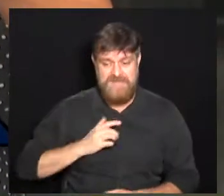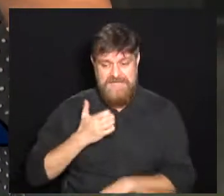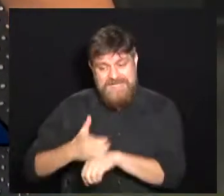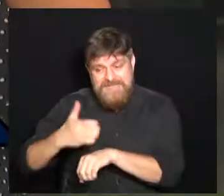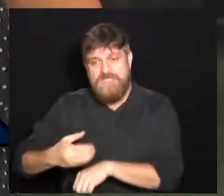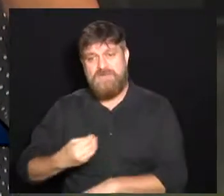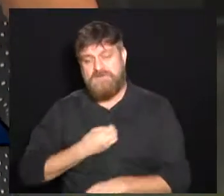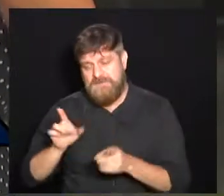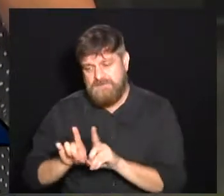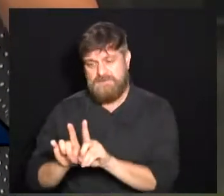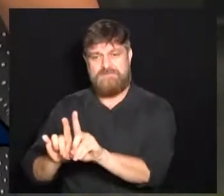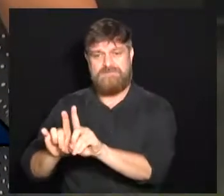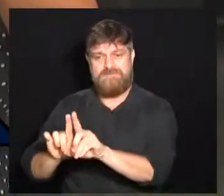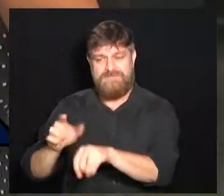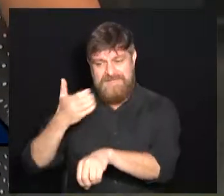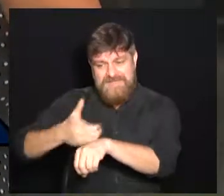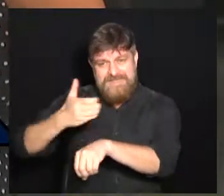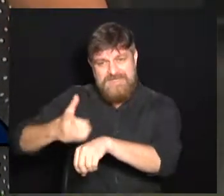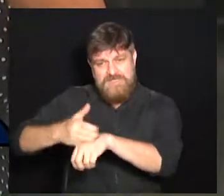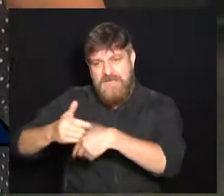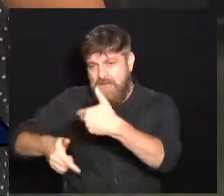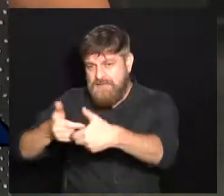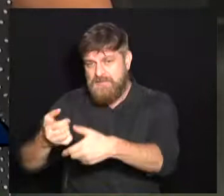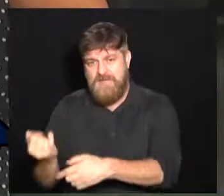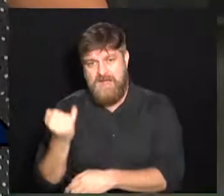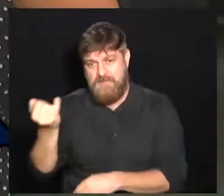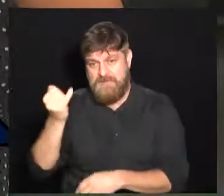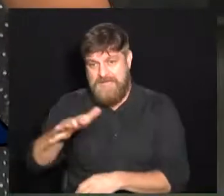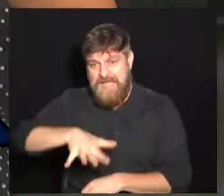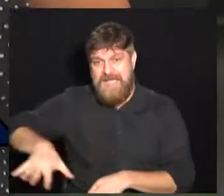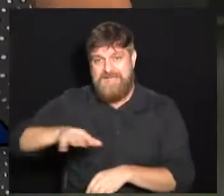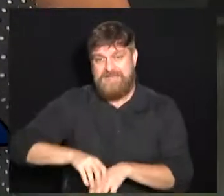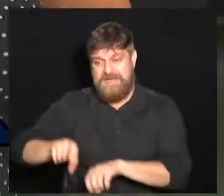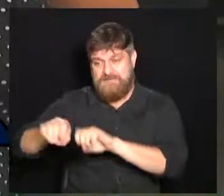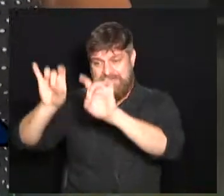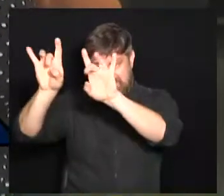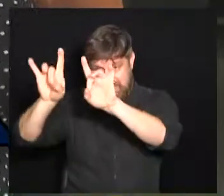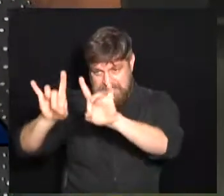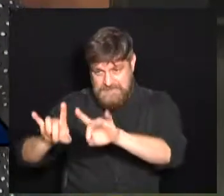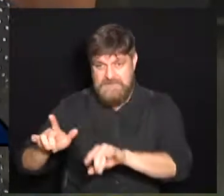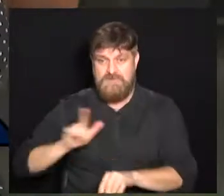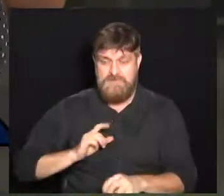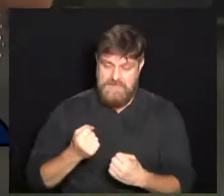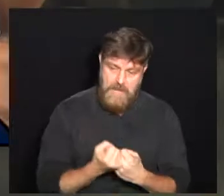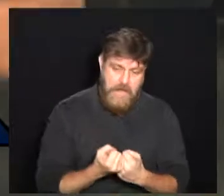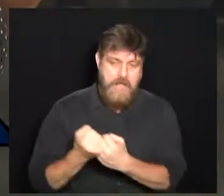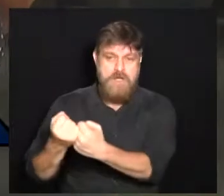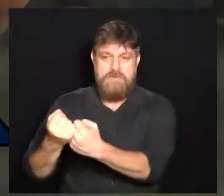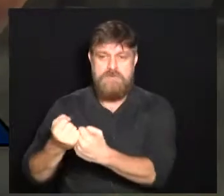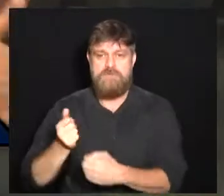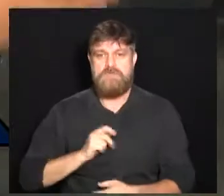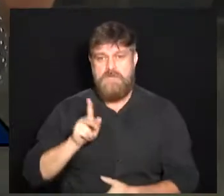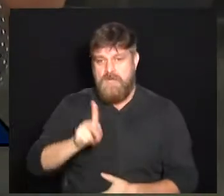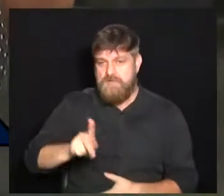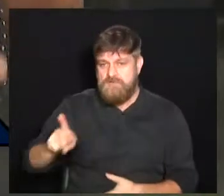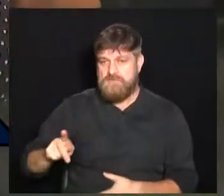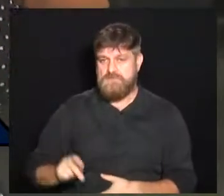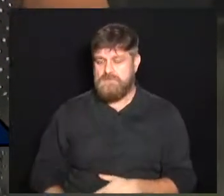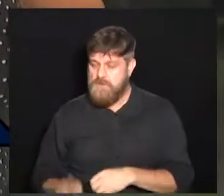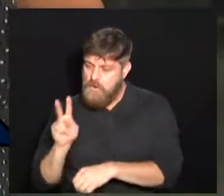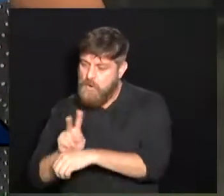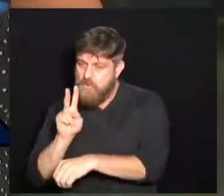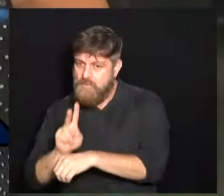estagiários, inclusive estagiários fazem um trabalho importante até na educação especial, né? Você tem o auxílio de professores para lidar